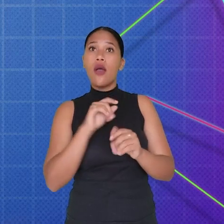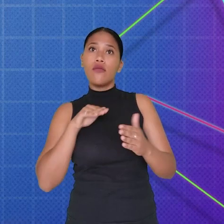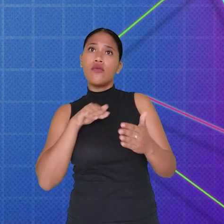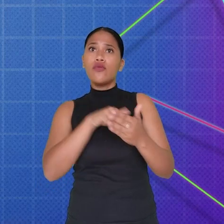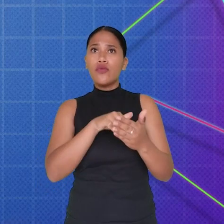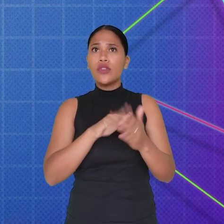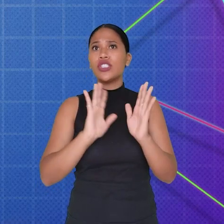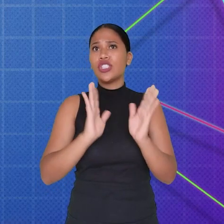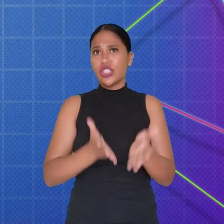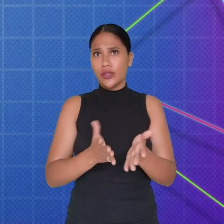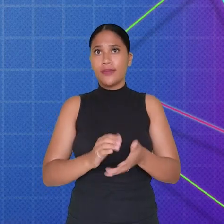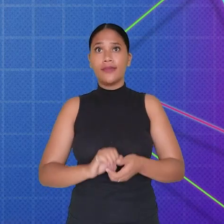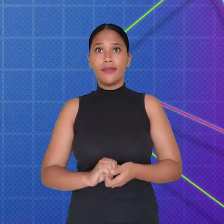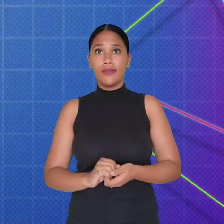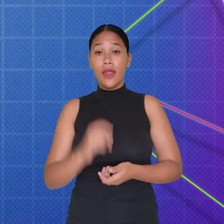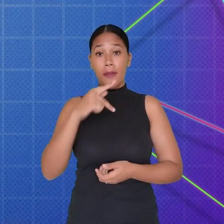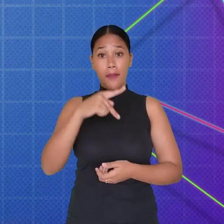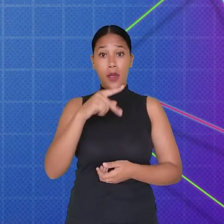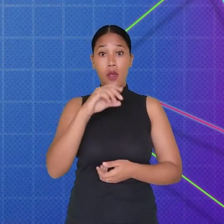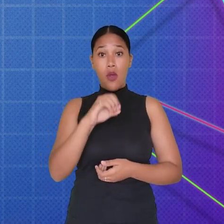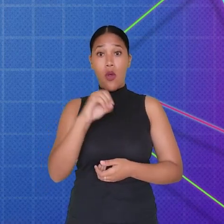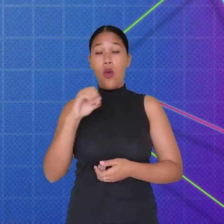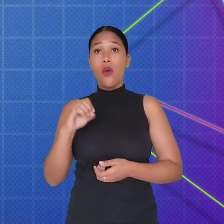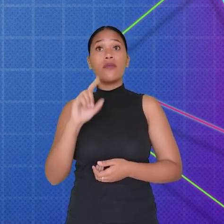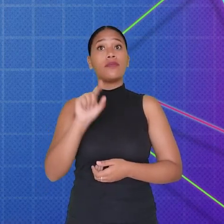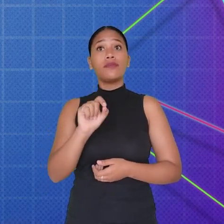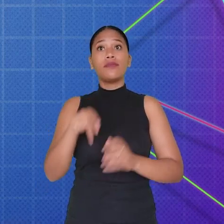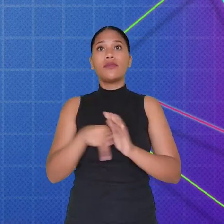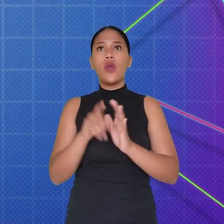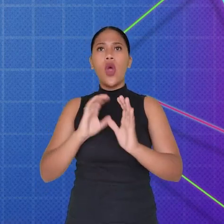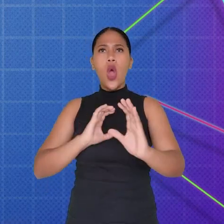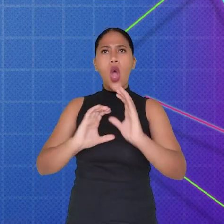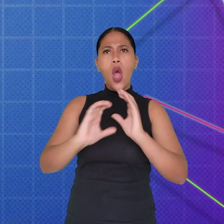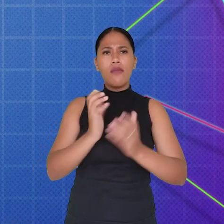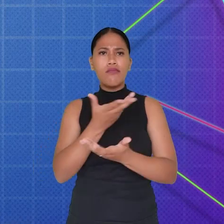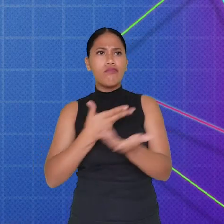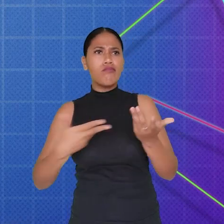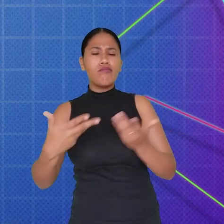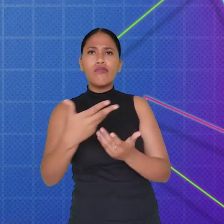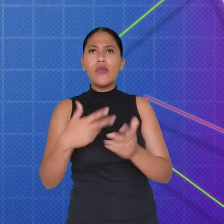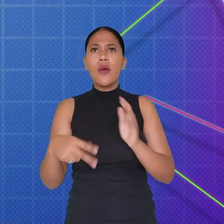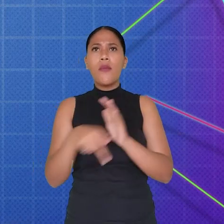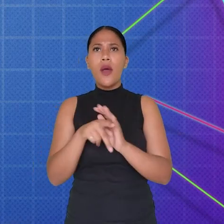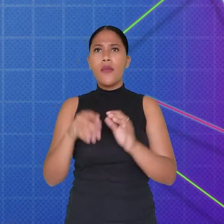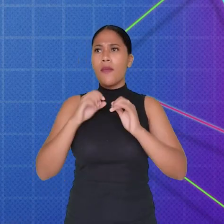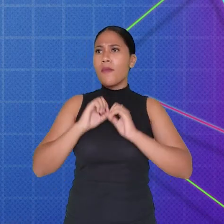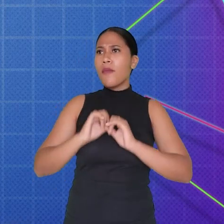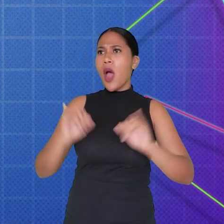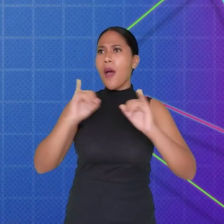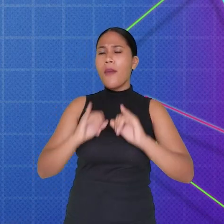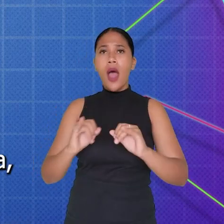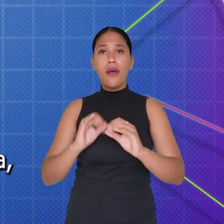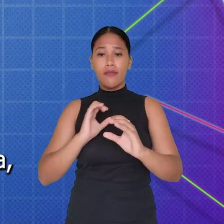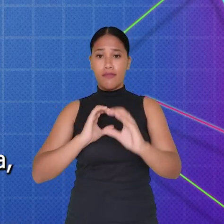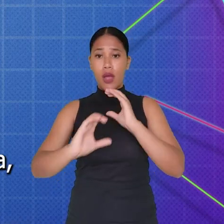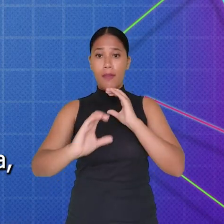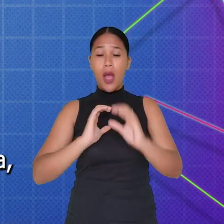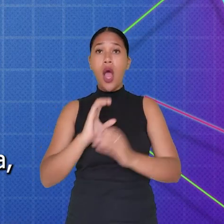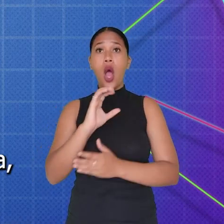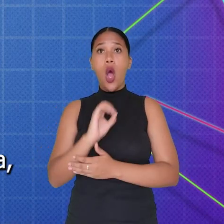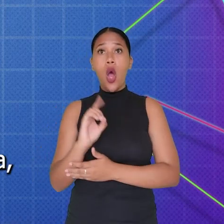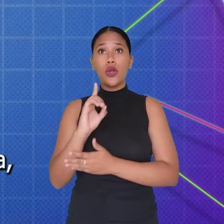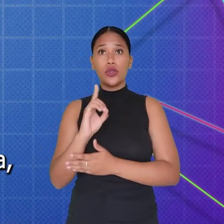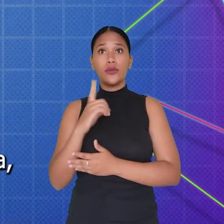instâncias desses tipos. A POO, os objetos se comunicam entre si através de mensagens. Cada